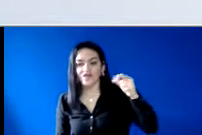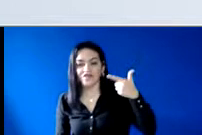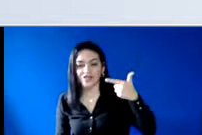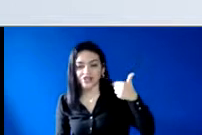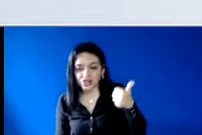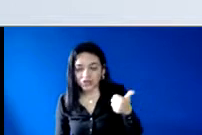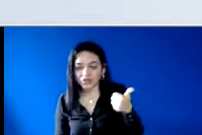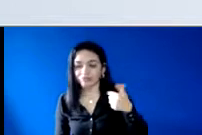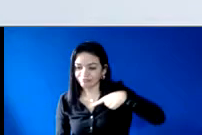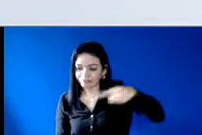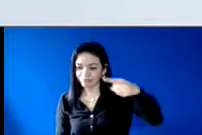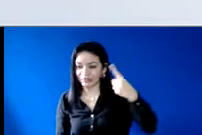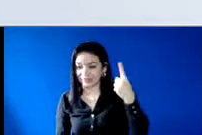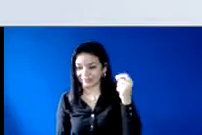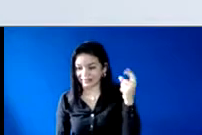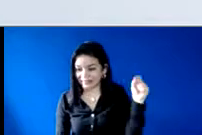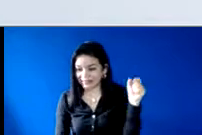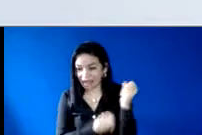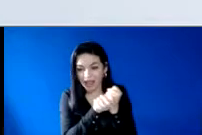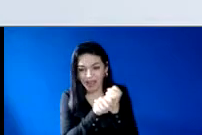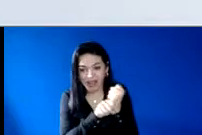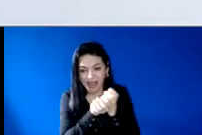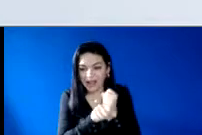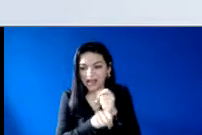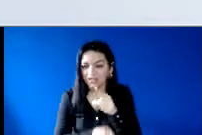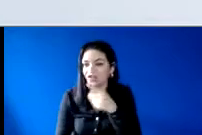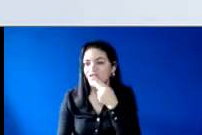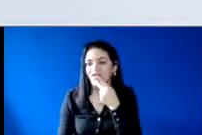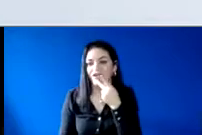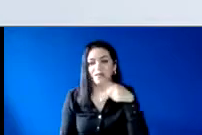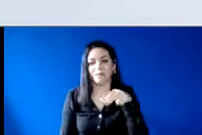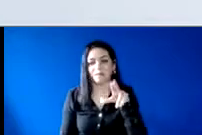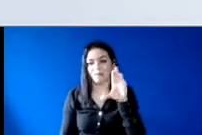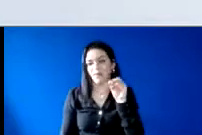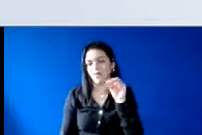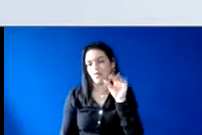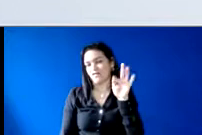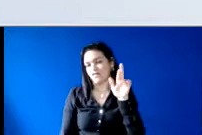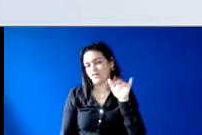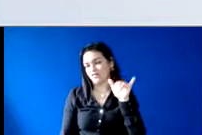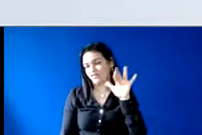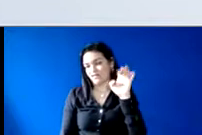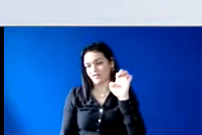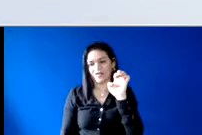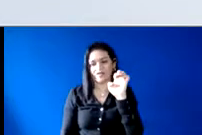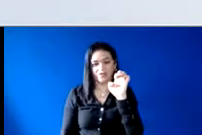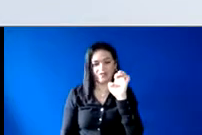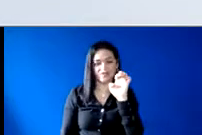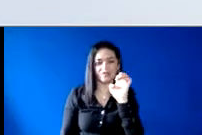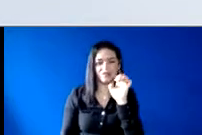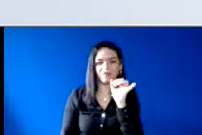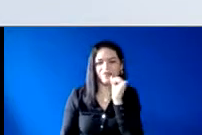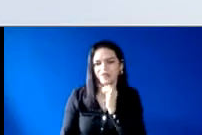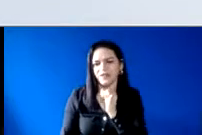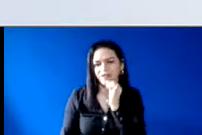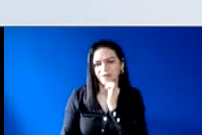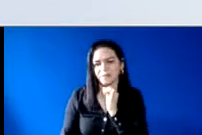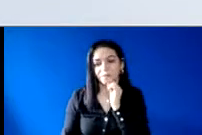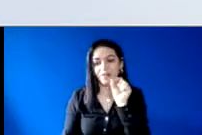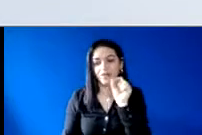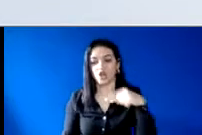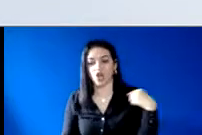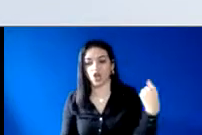vou aqui falar sobre o Paulo Freire, porque ele dispensa qualquer comentário, apenas gostaria que vocês mentalizassem essas 3 frases